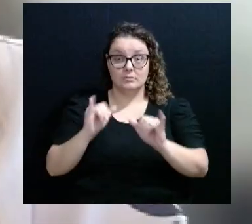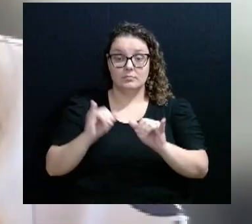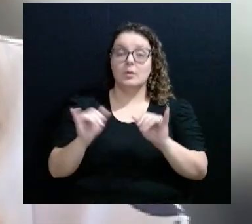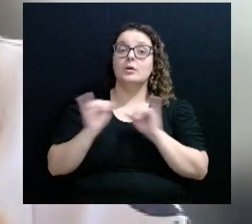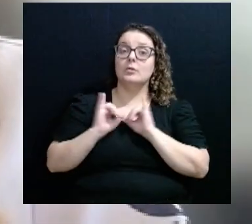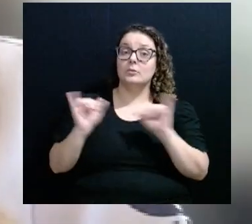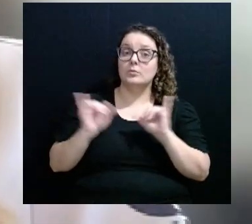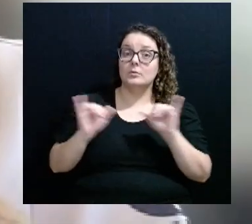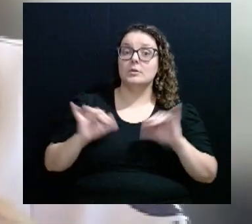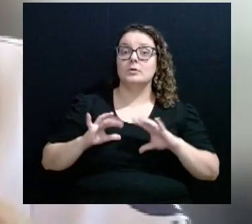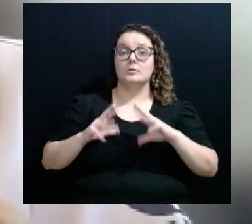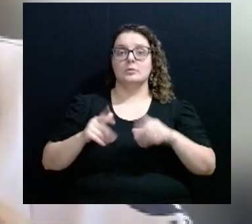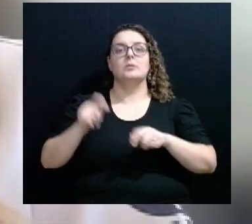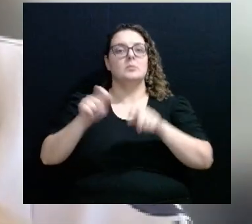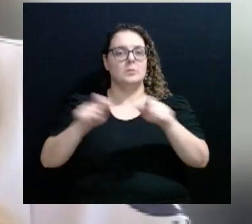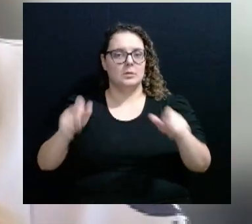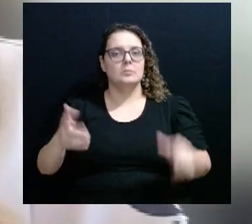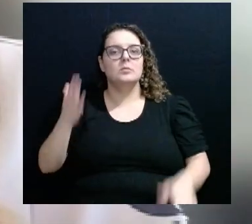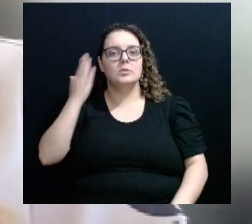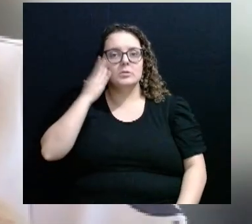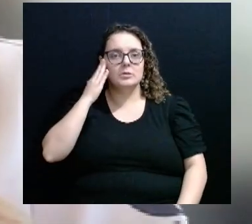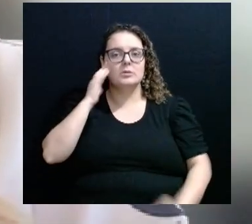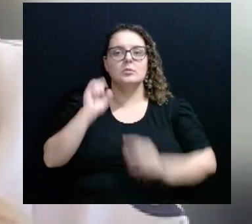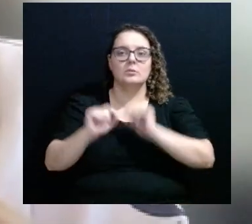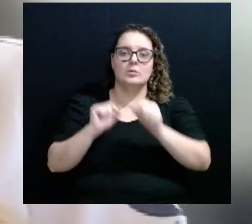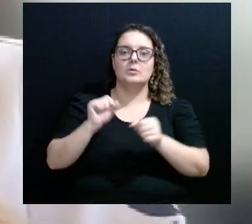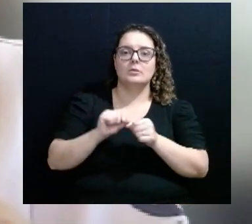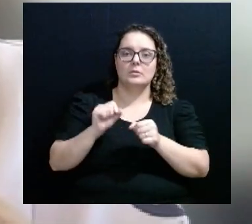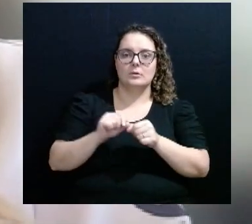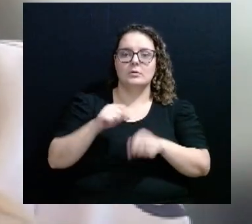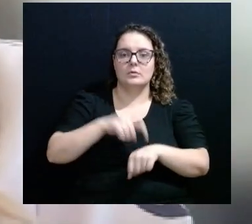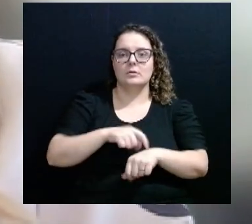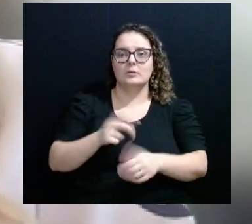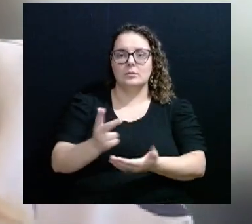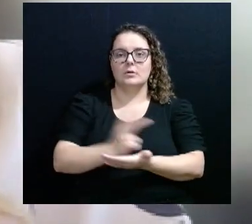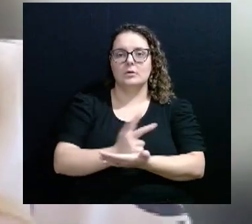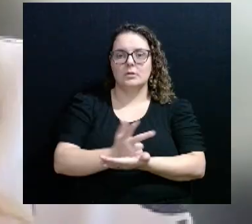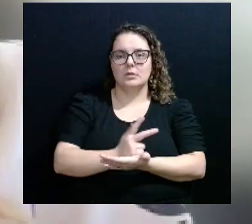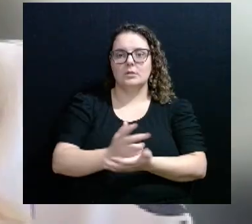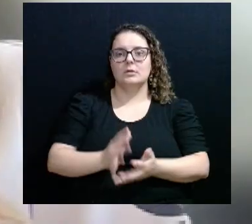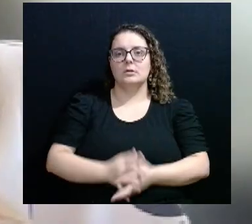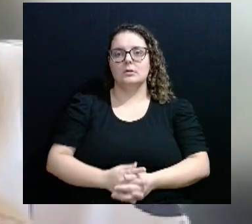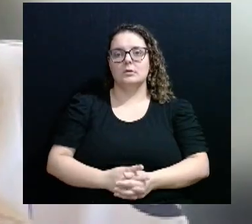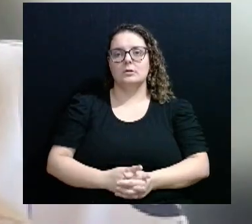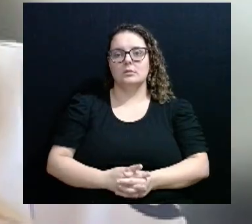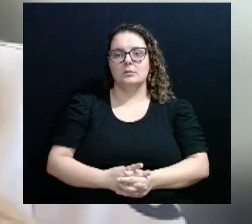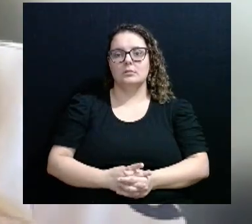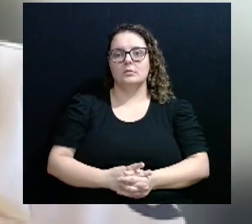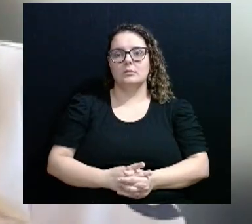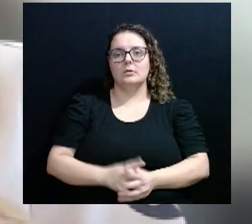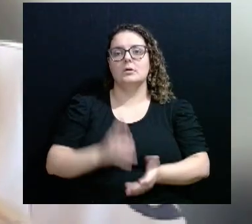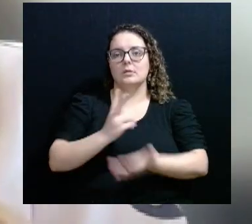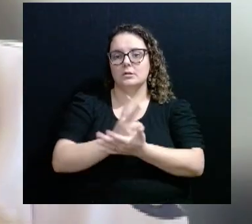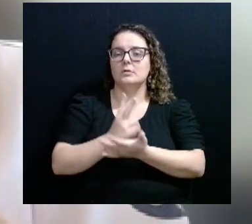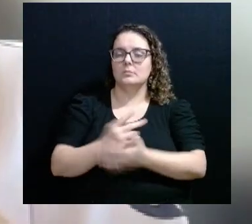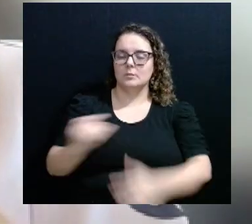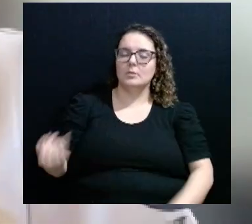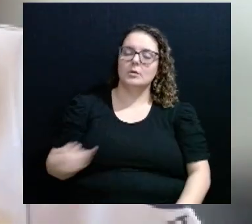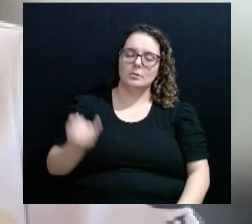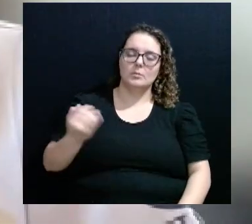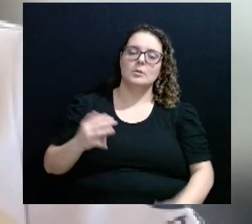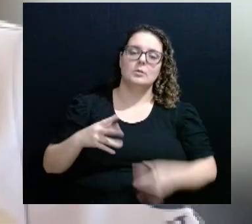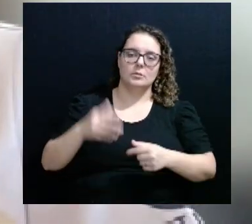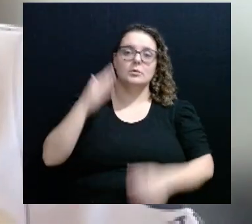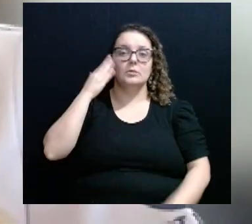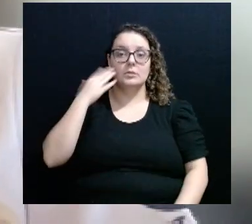muito importante a divulgação disso tudo para as pessoas saberem o que fazer na hora da convulsão, né? Então, isso é